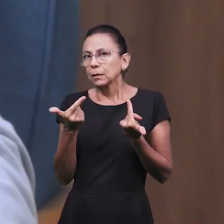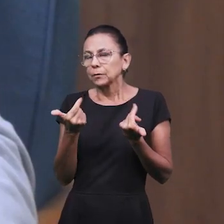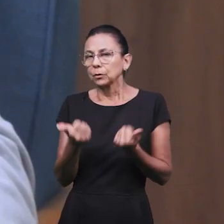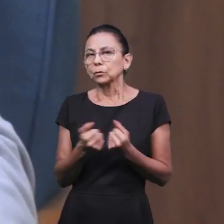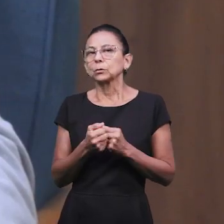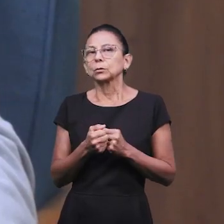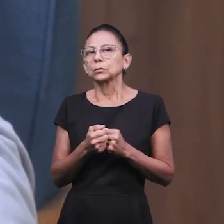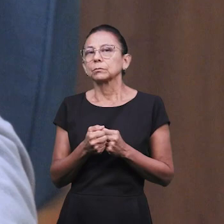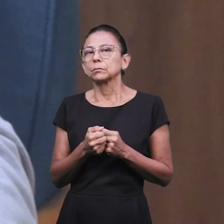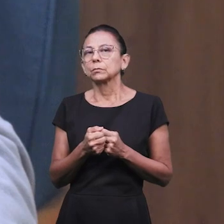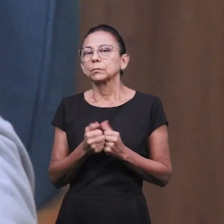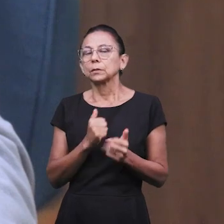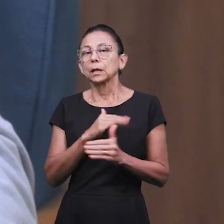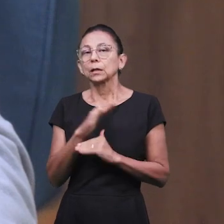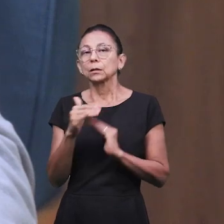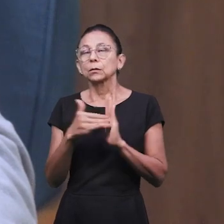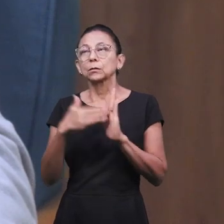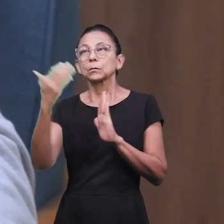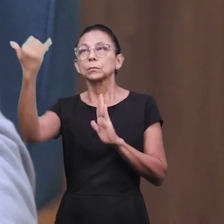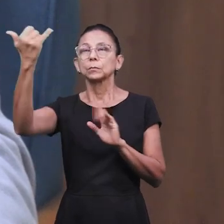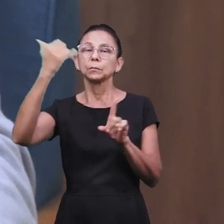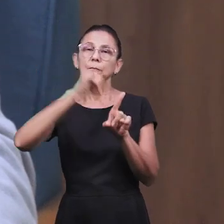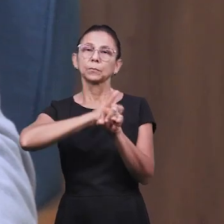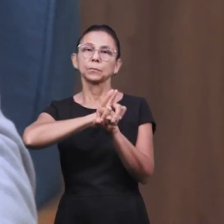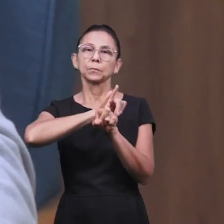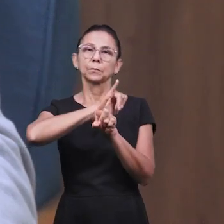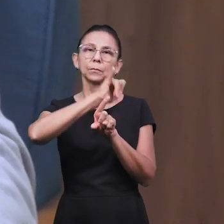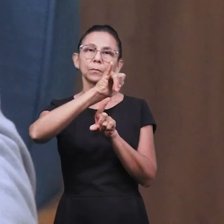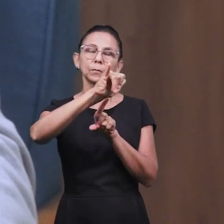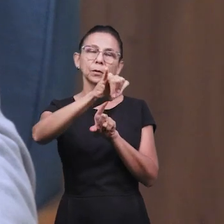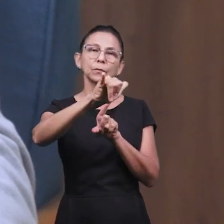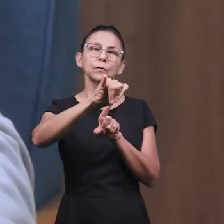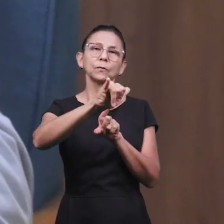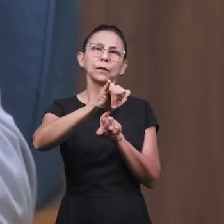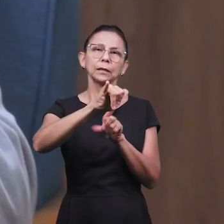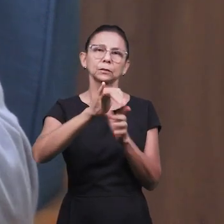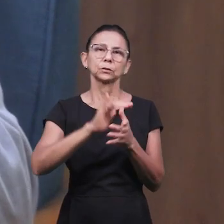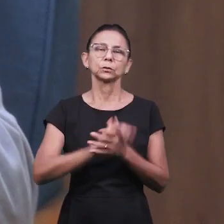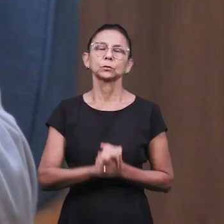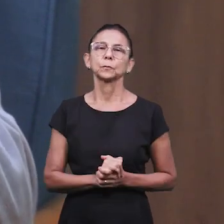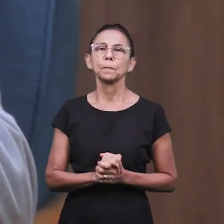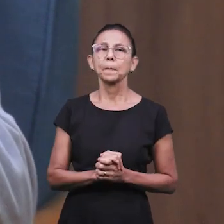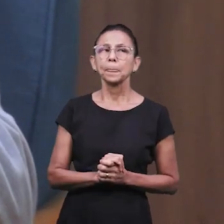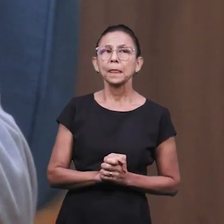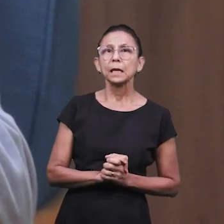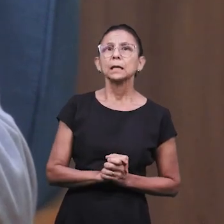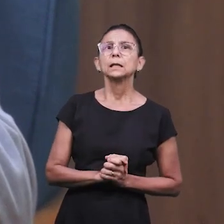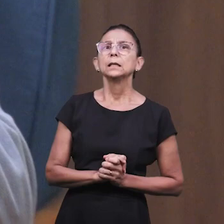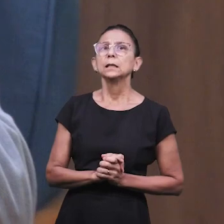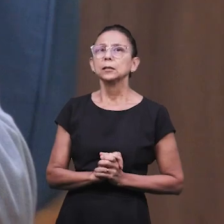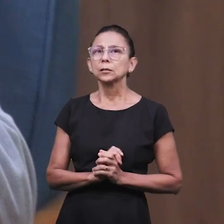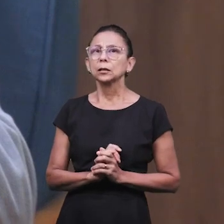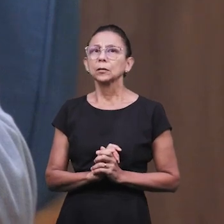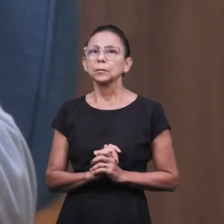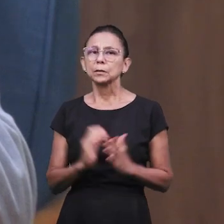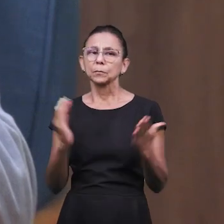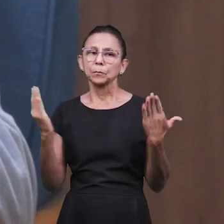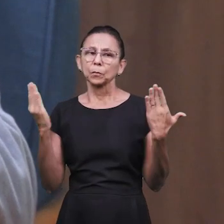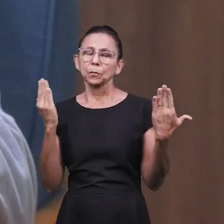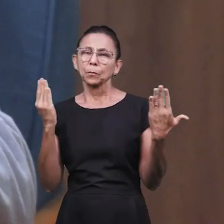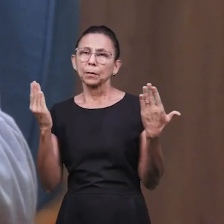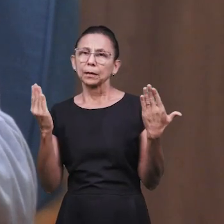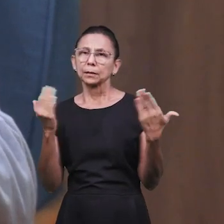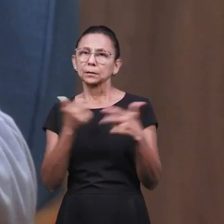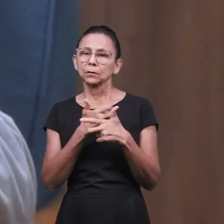extraordinariamente profético. E ele tem diversos paralelos com